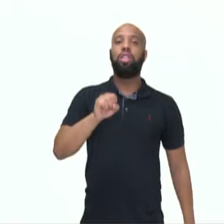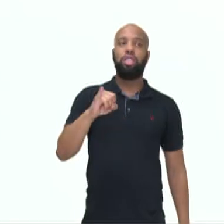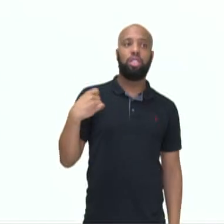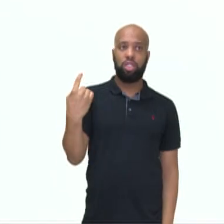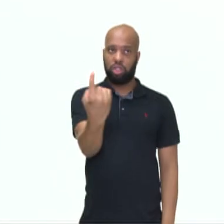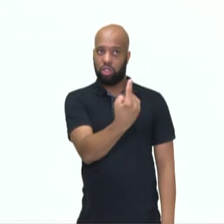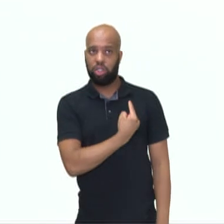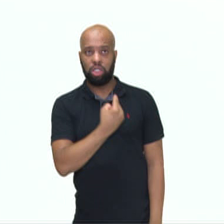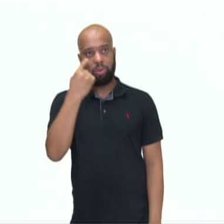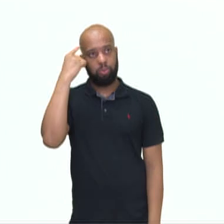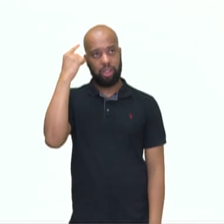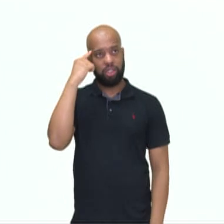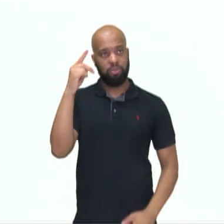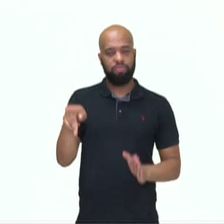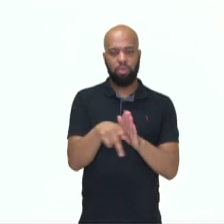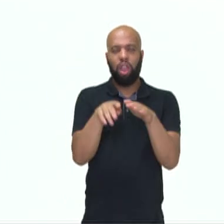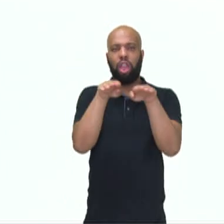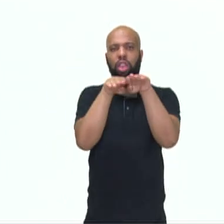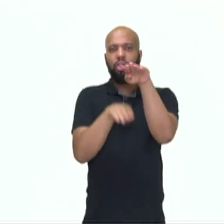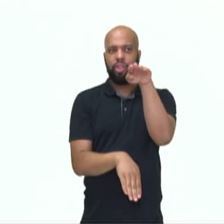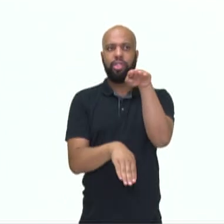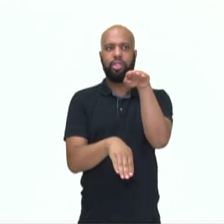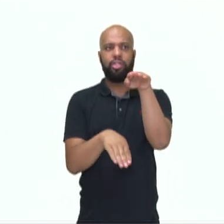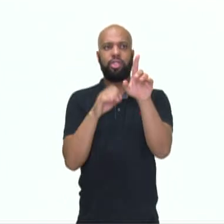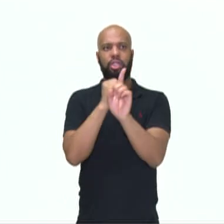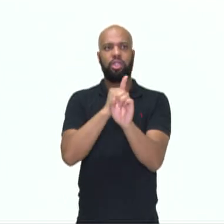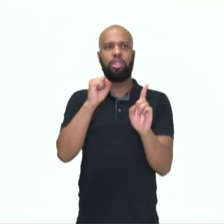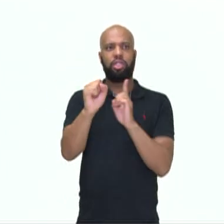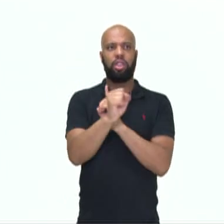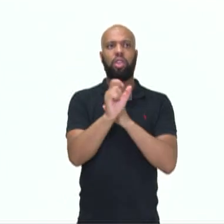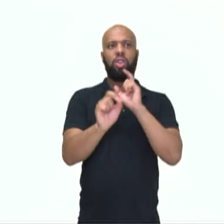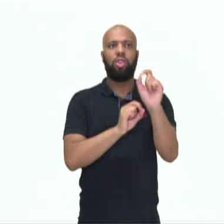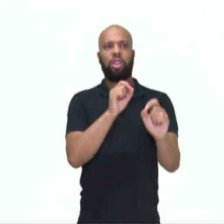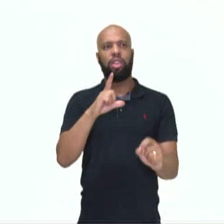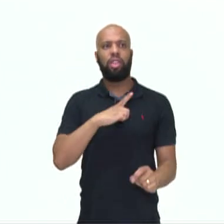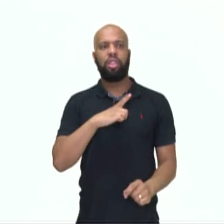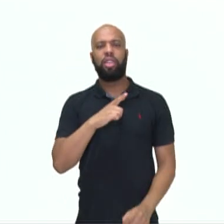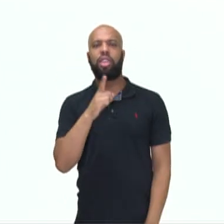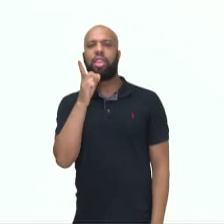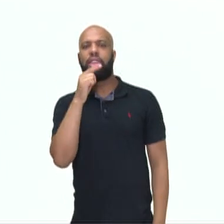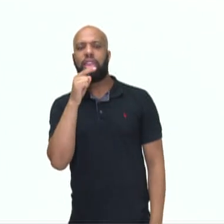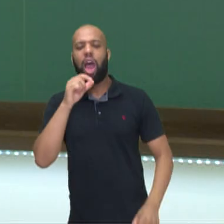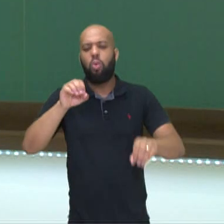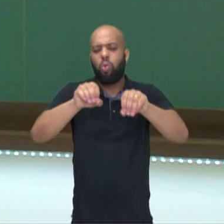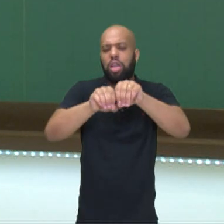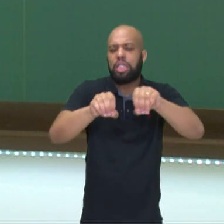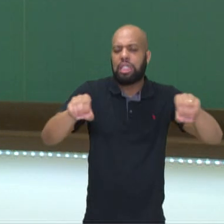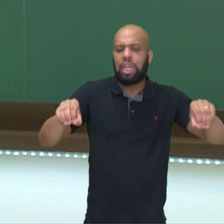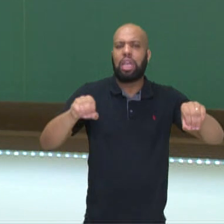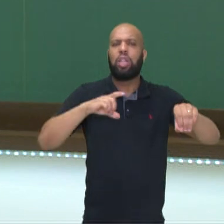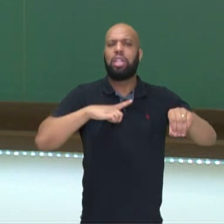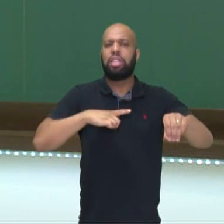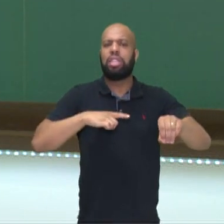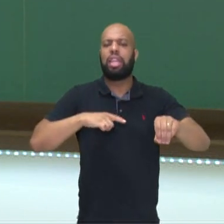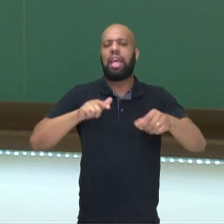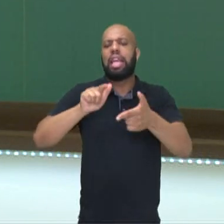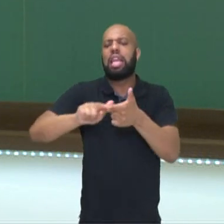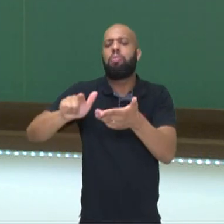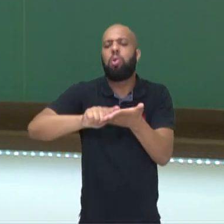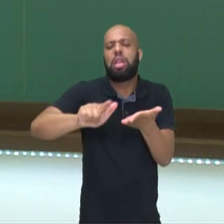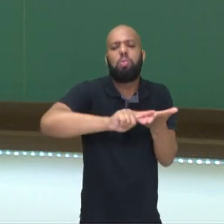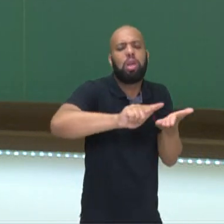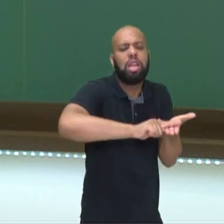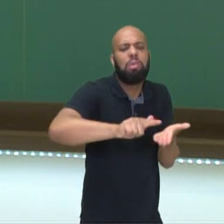em desigualdade social, a gente vai colocar aqui eles têm água encanada, aqui tem tratamento do